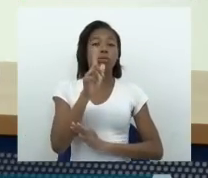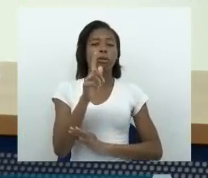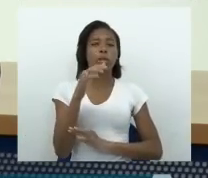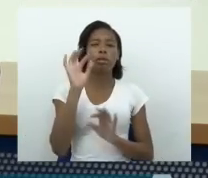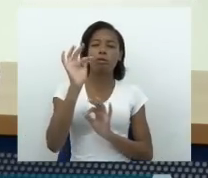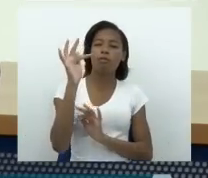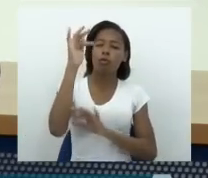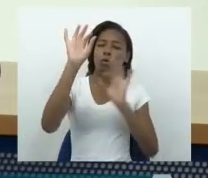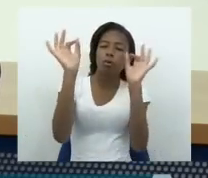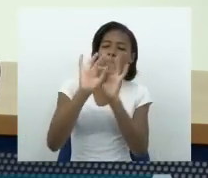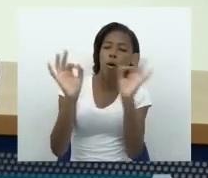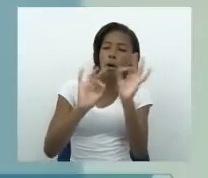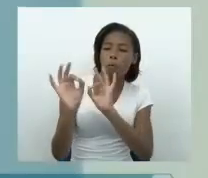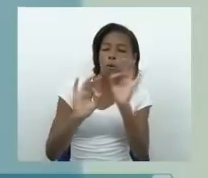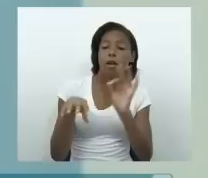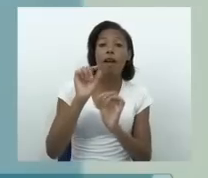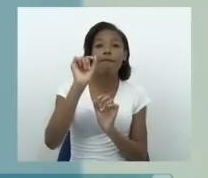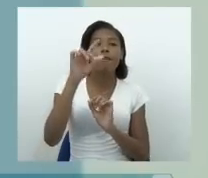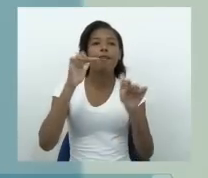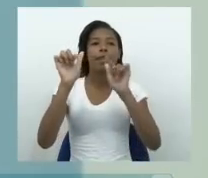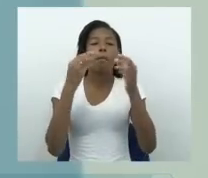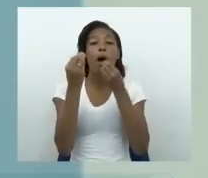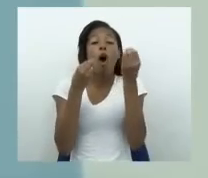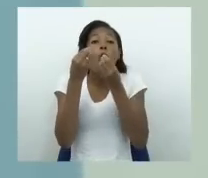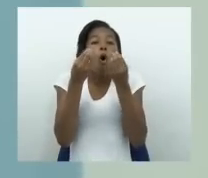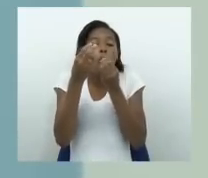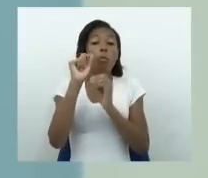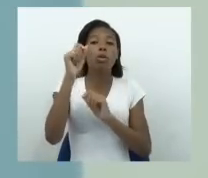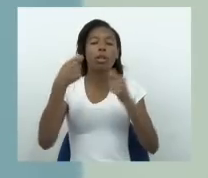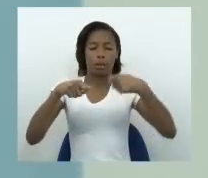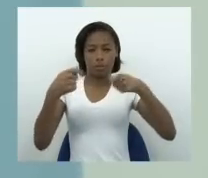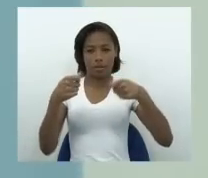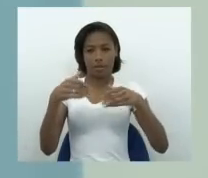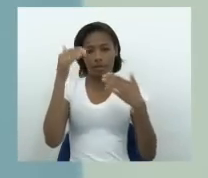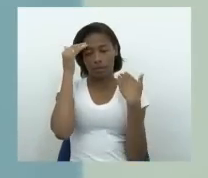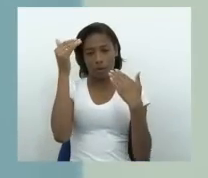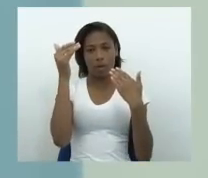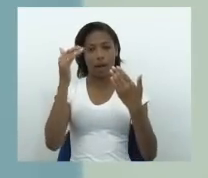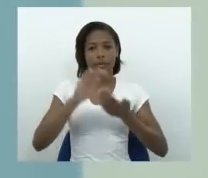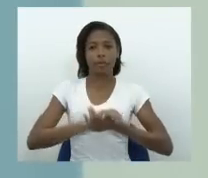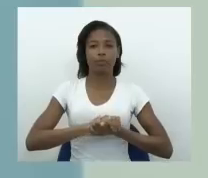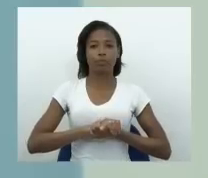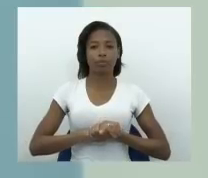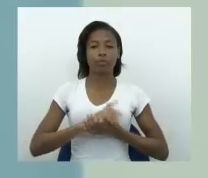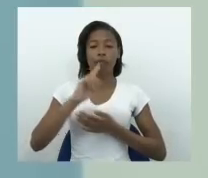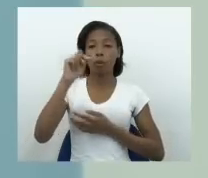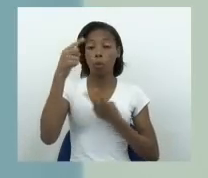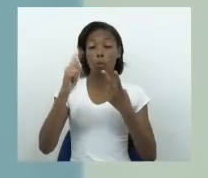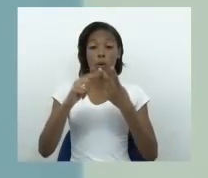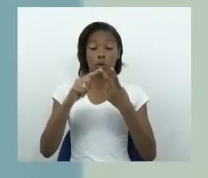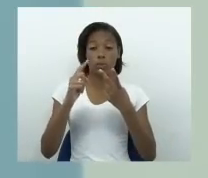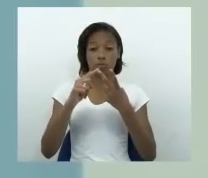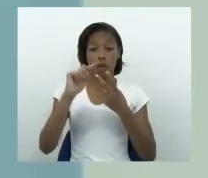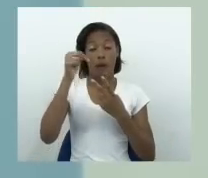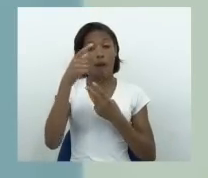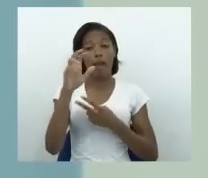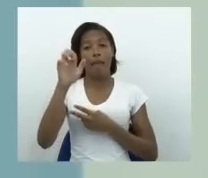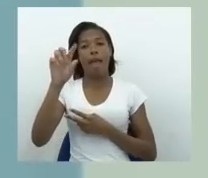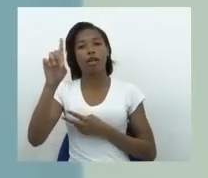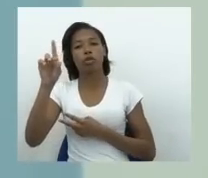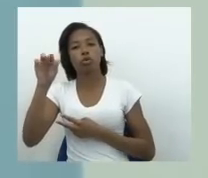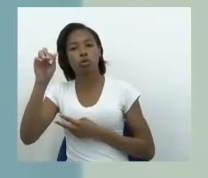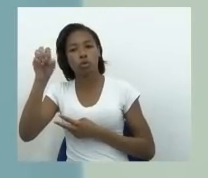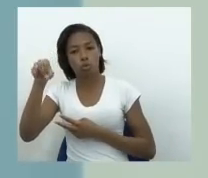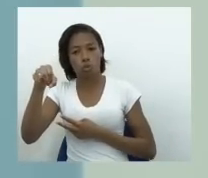principalmente aquele que mais trabalha, o combustível da nossa cidade, que é o funcionário público. Ok, candidato, muito obrigado. O próximo a responder é o candidato Edson